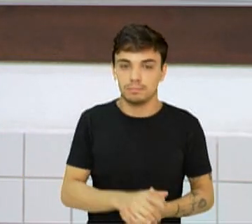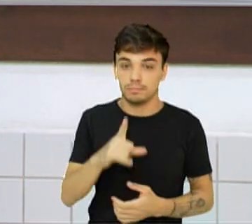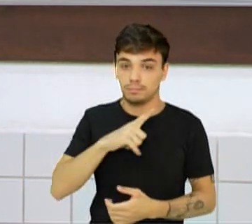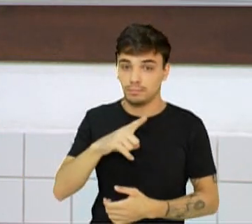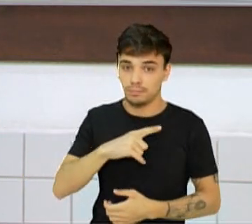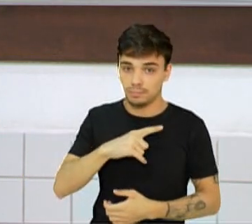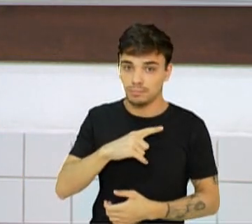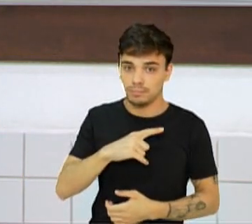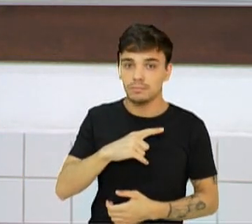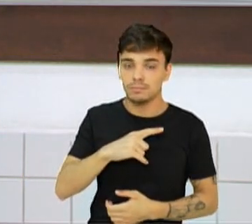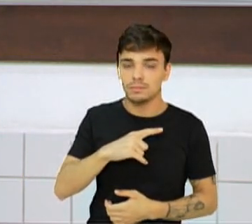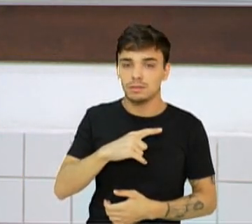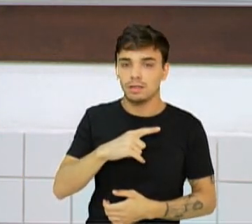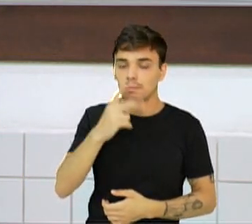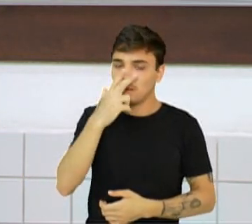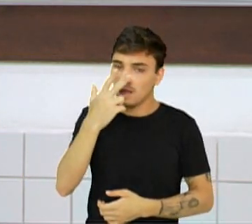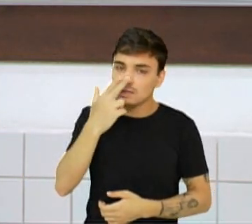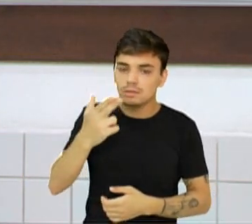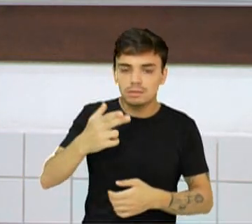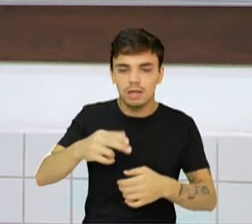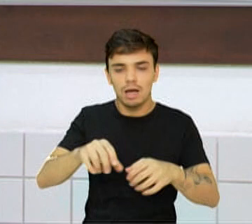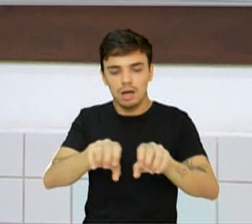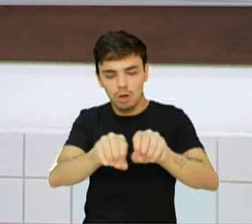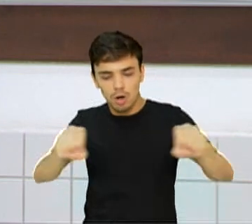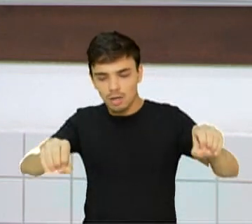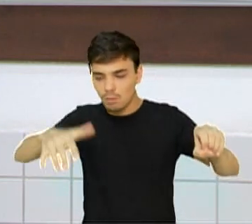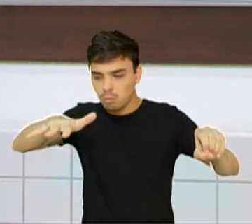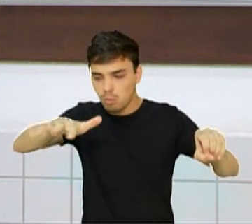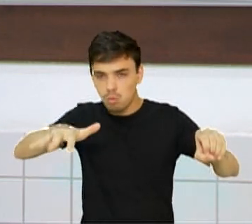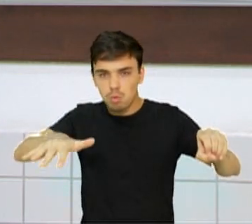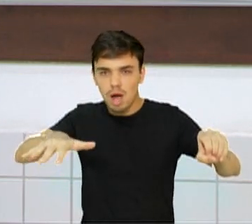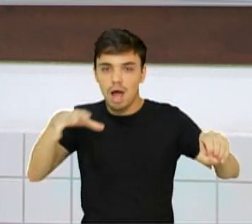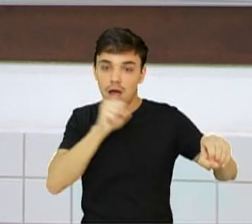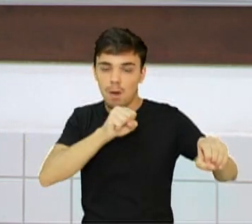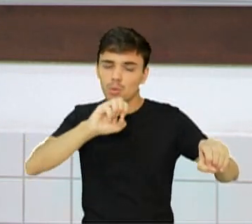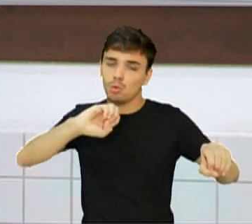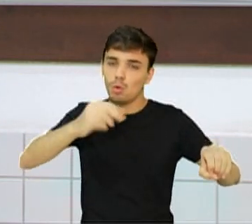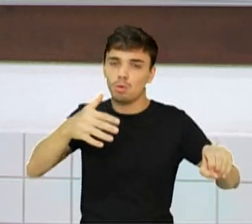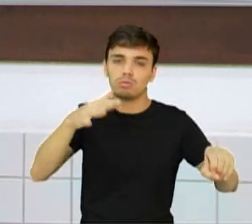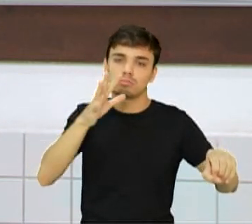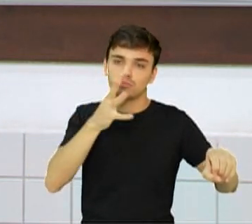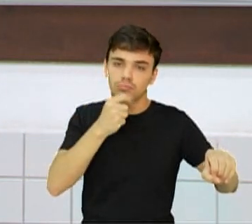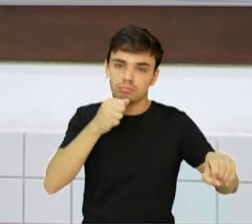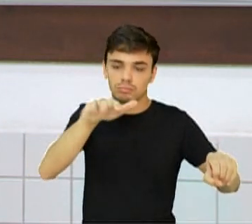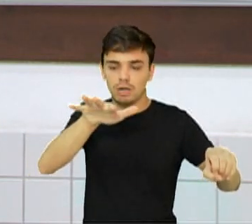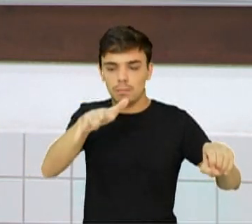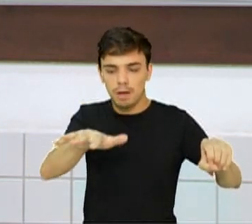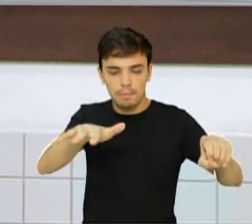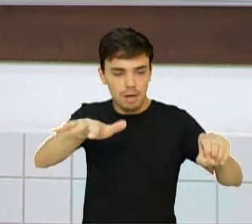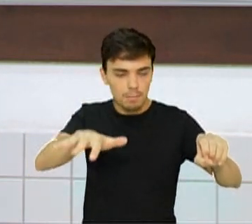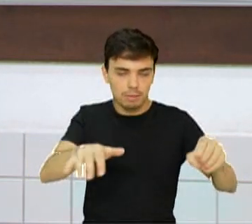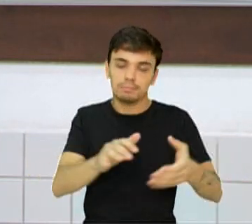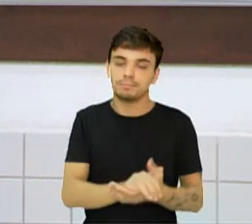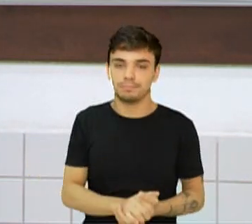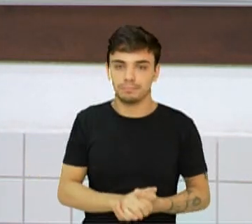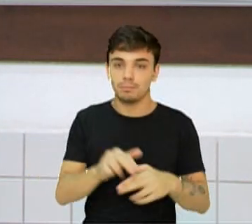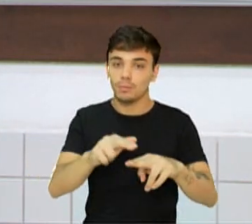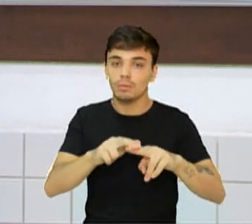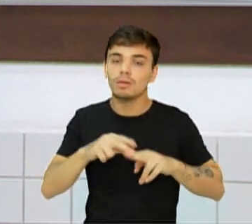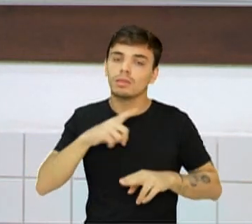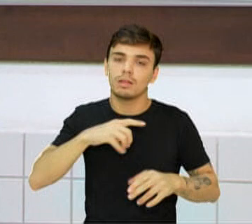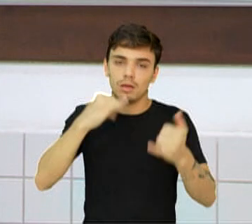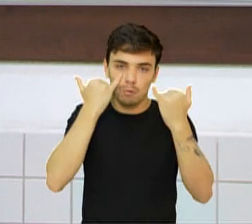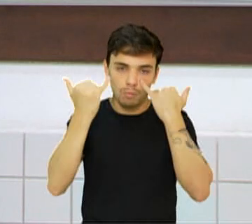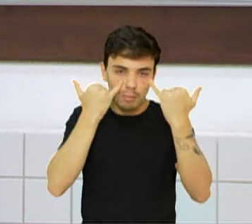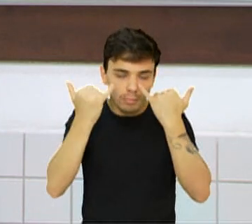estímulo que me diz que a corda está vibrando mais rápido ou vibrando mais devagar, ok? Então eu posso transferir uma informação